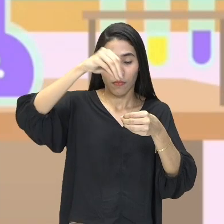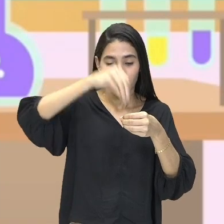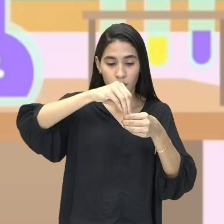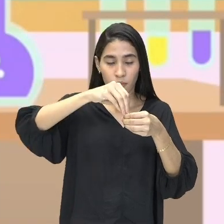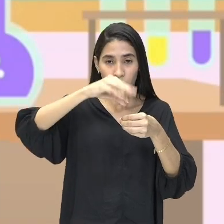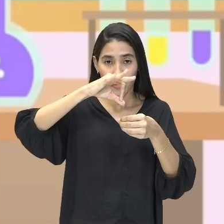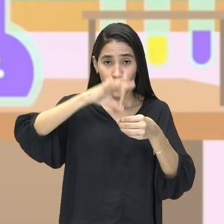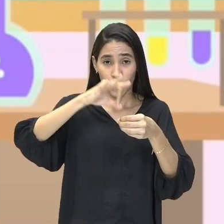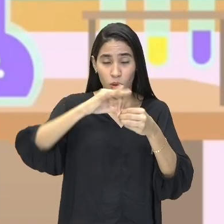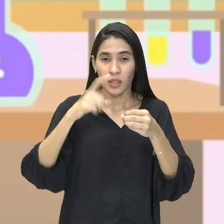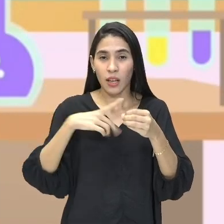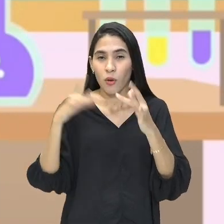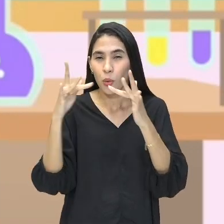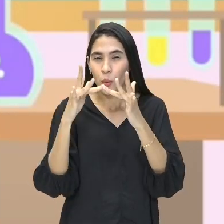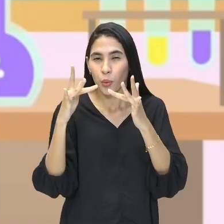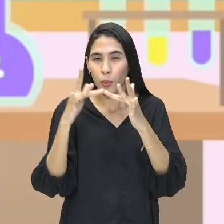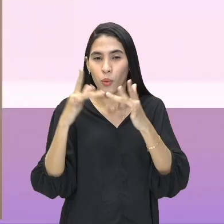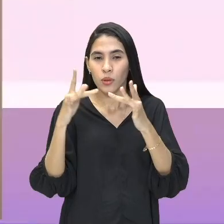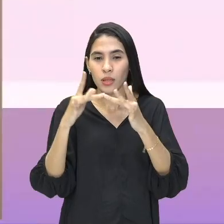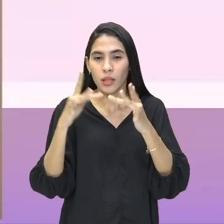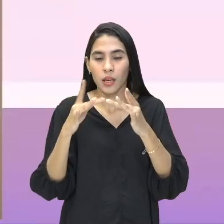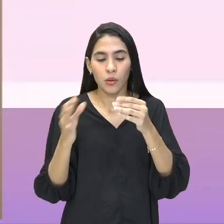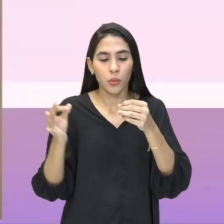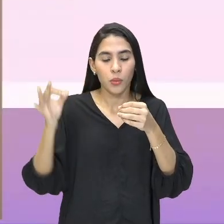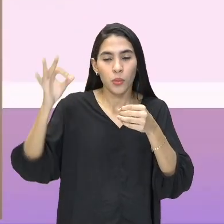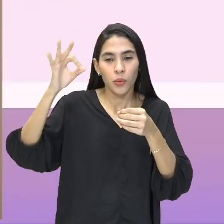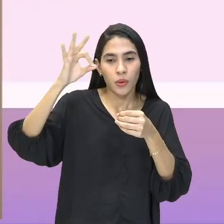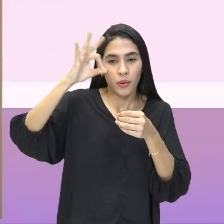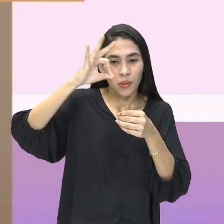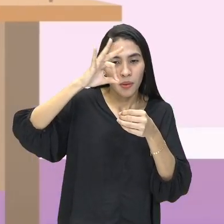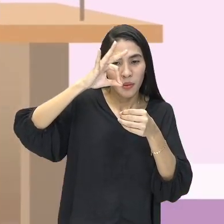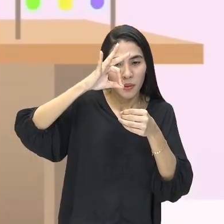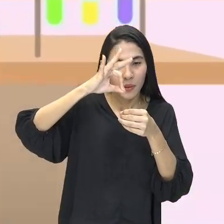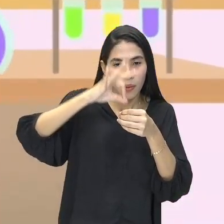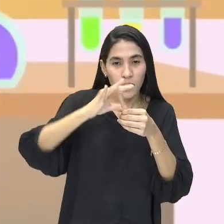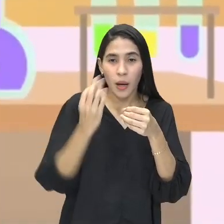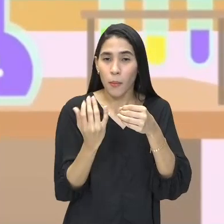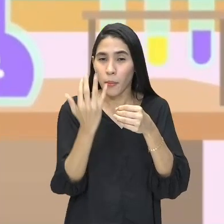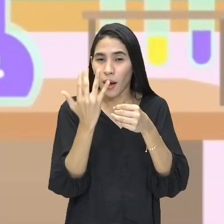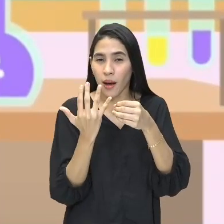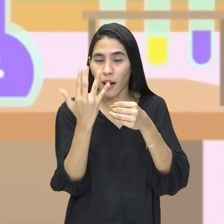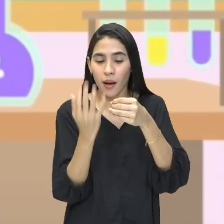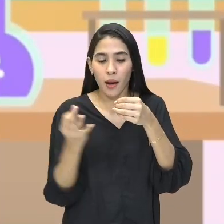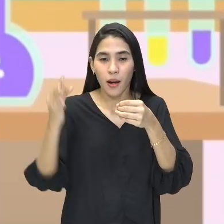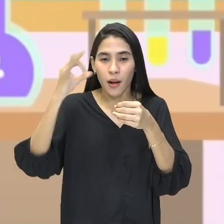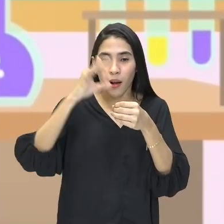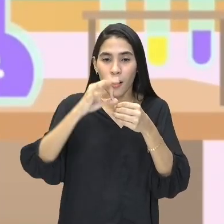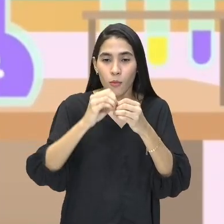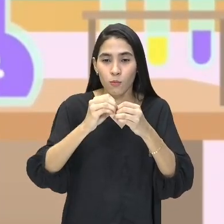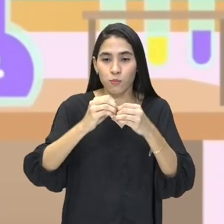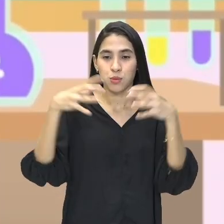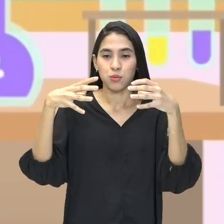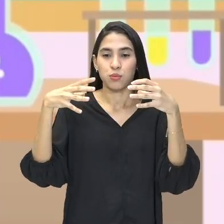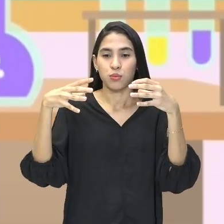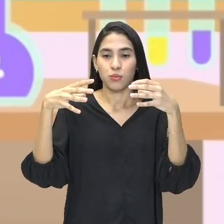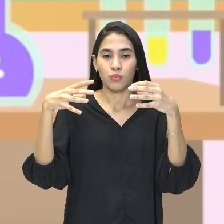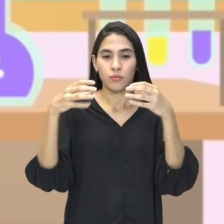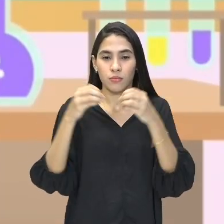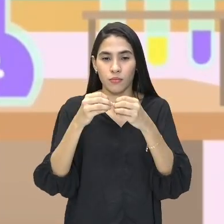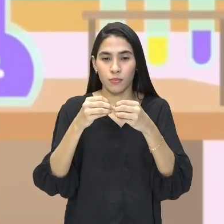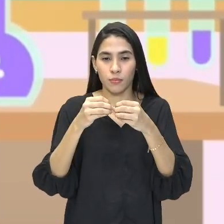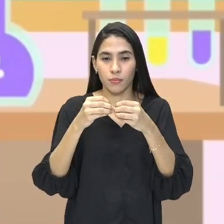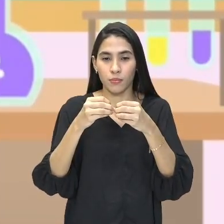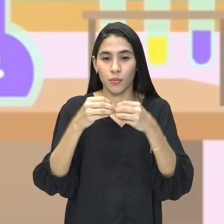Quando ela colocou, né, o fósforo, essa chama acesa aí, houve aí, né, uma explosão, a gente pode ver aí